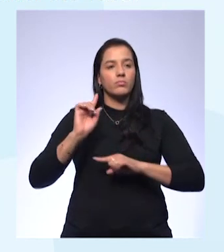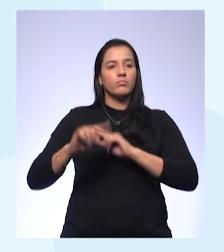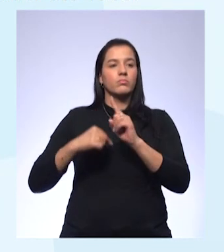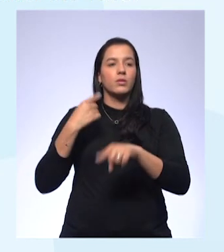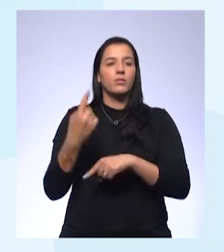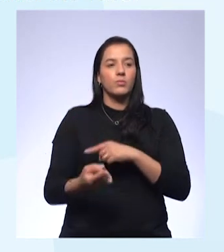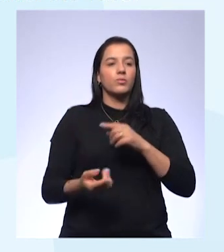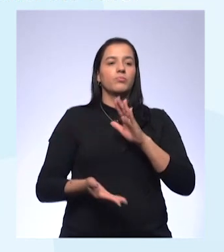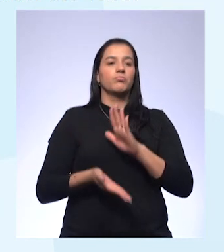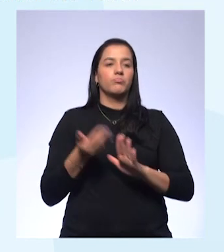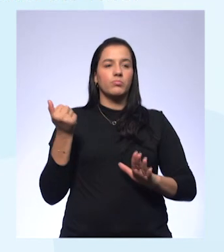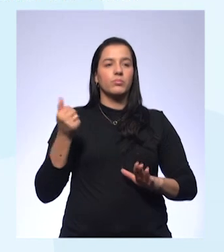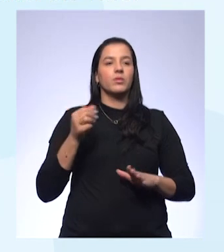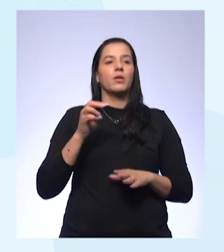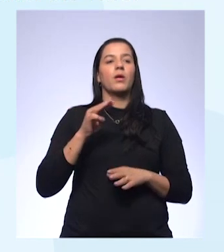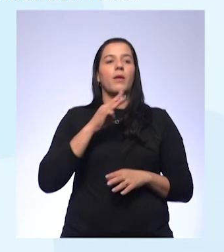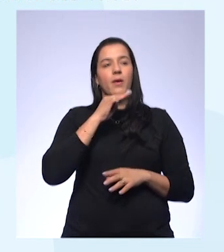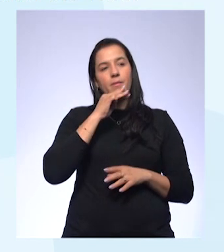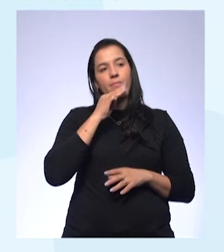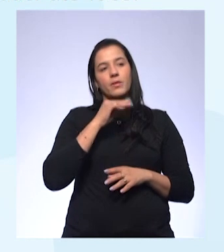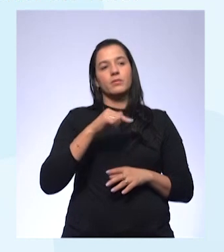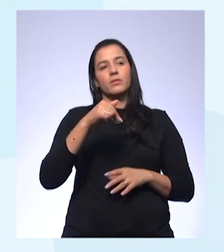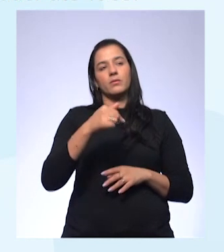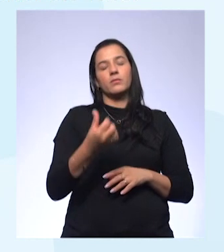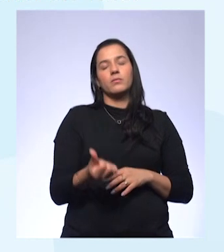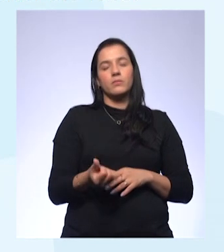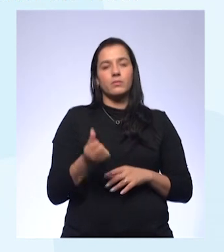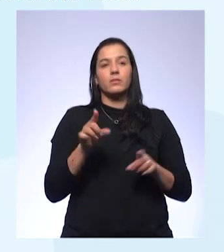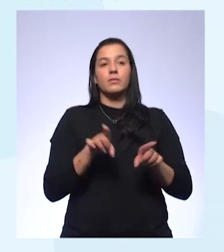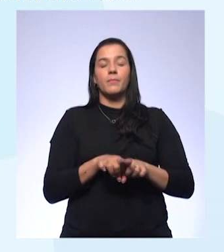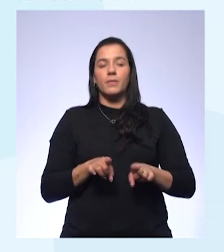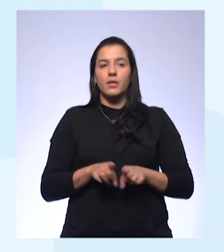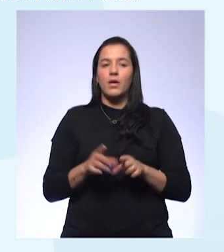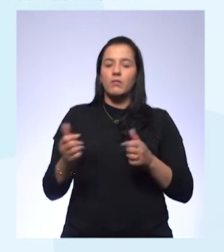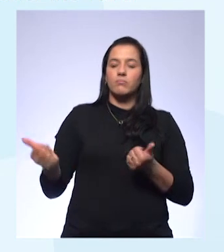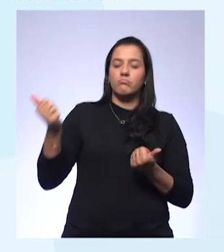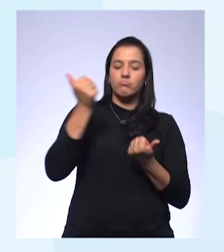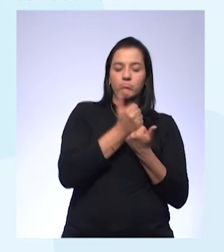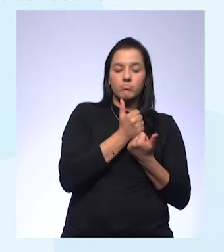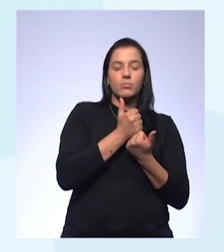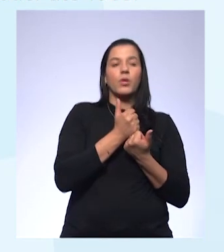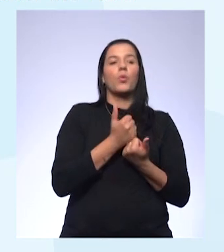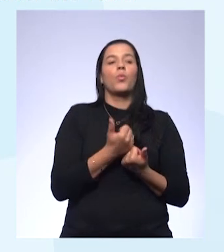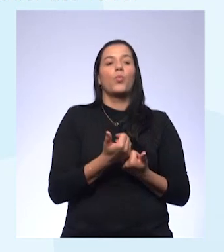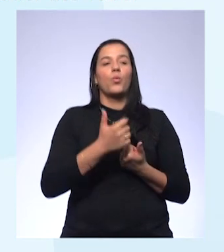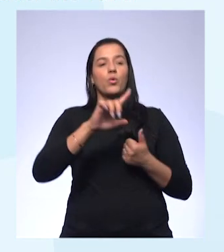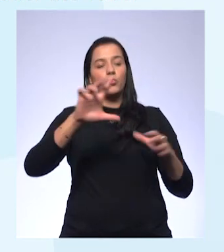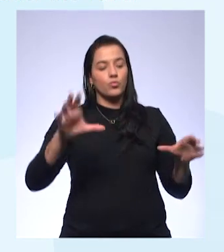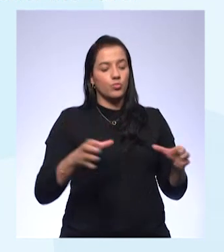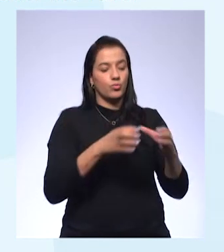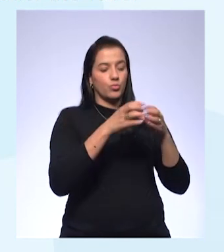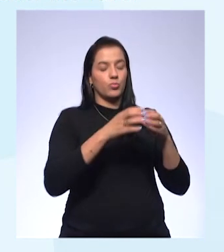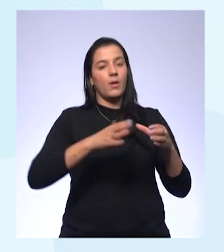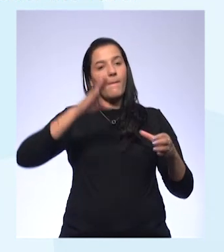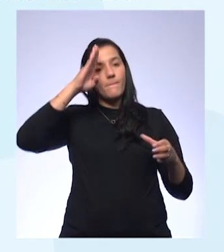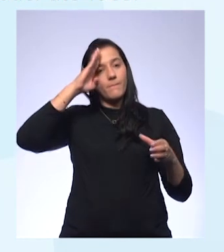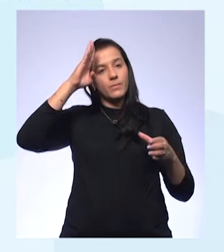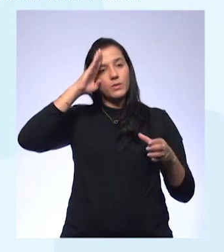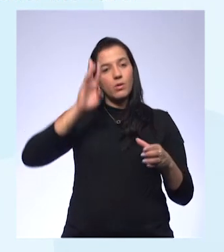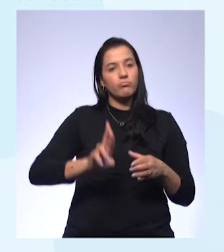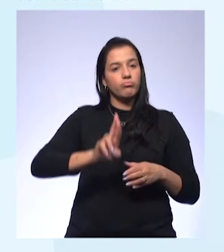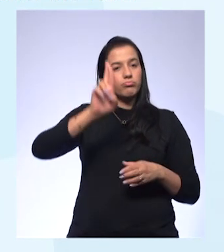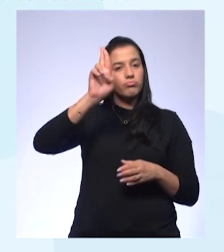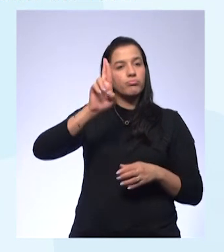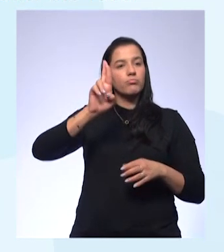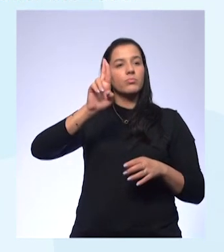deposta também, né, em março de 76, e no lugar dela se instalou uma junta militar chefiada pelo